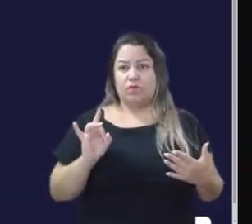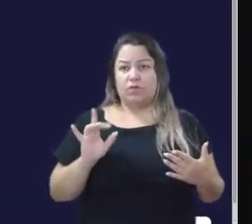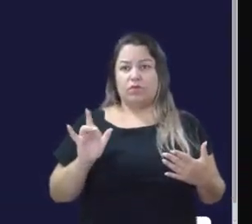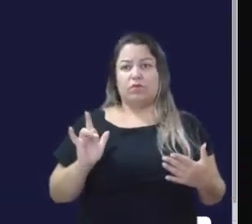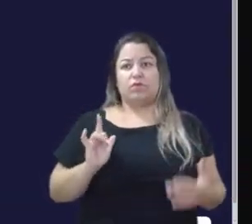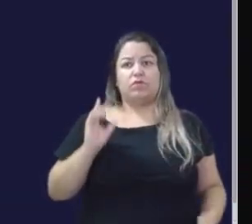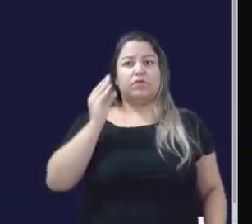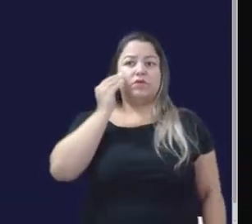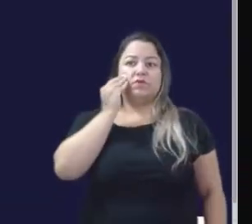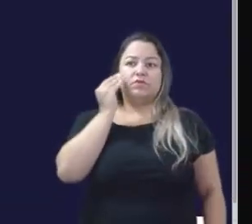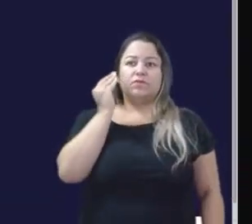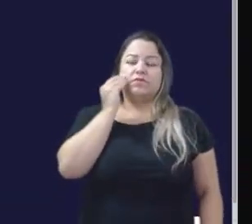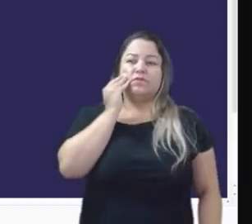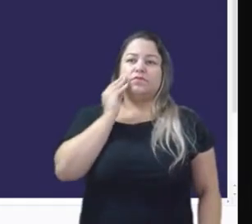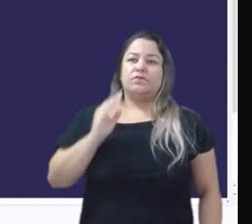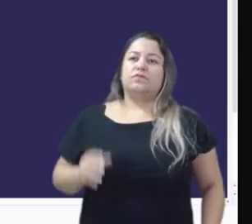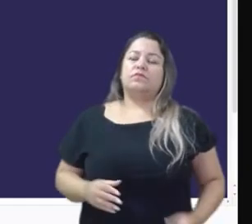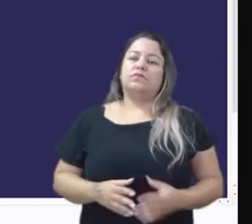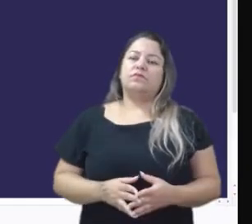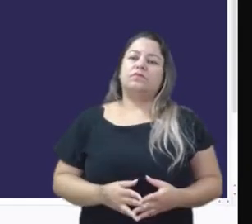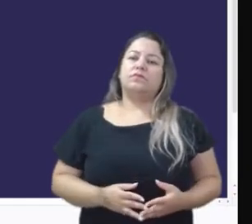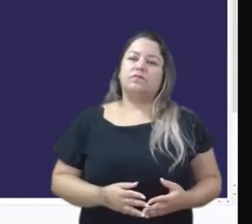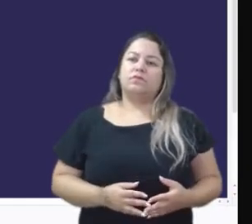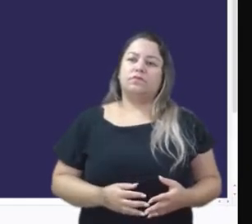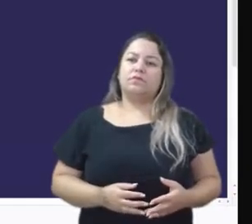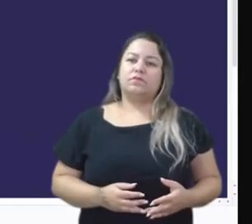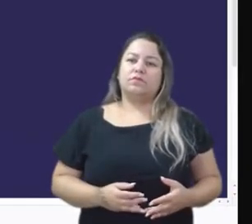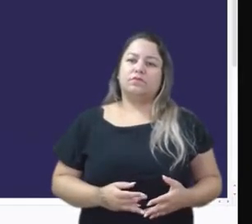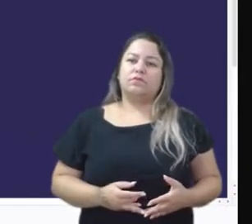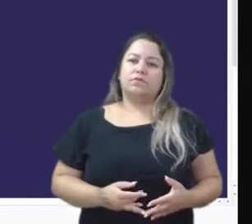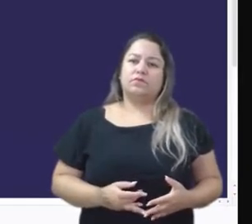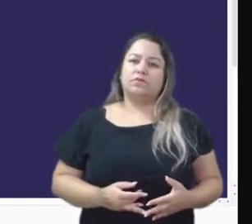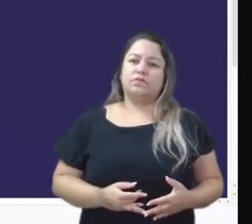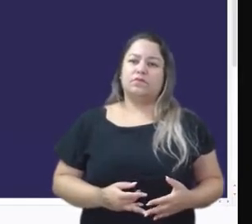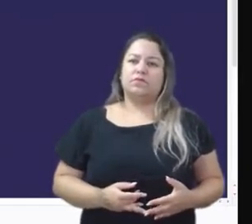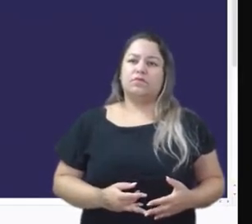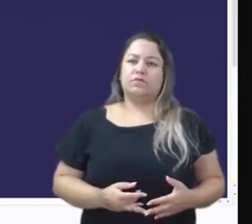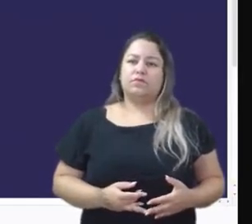Breno Paulo faltar M Paulo Néo pao